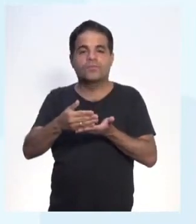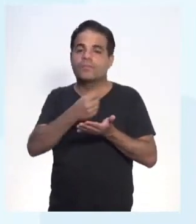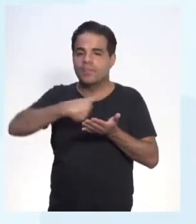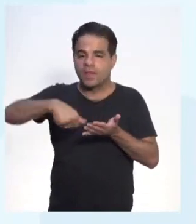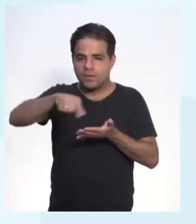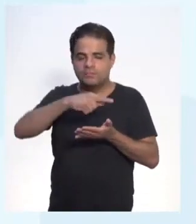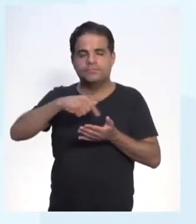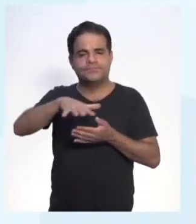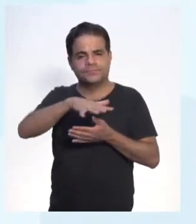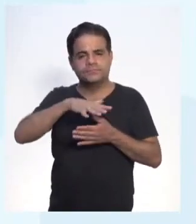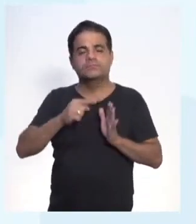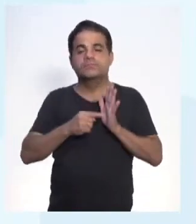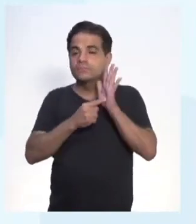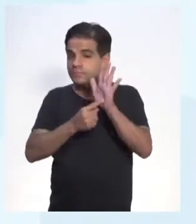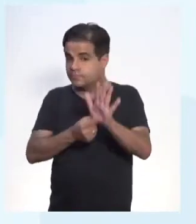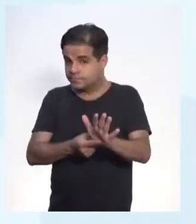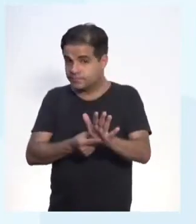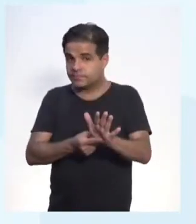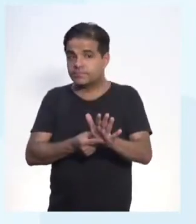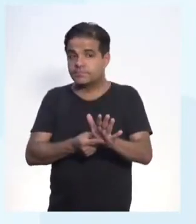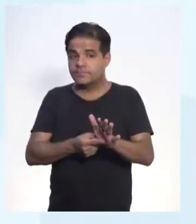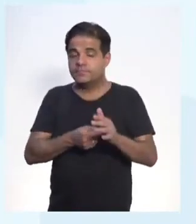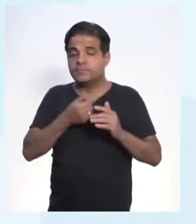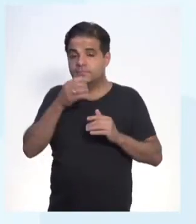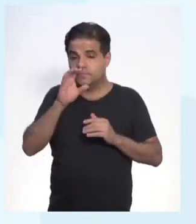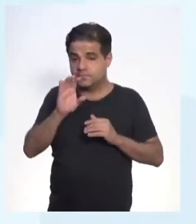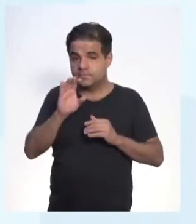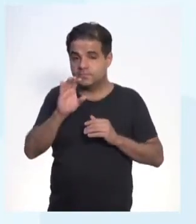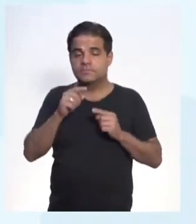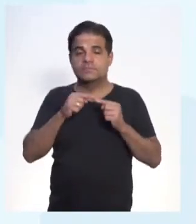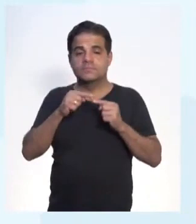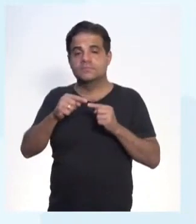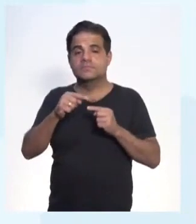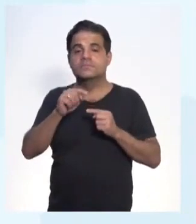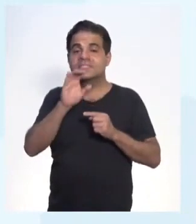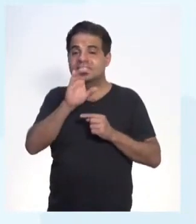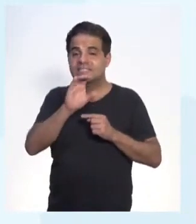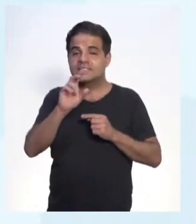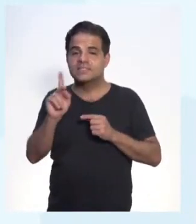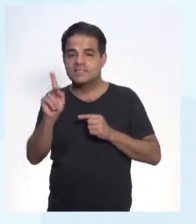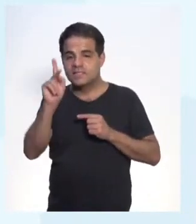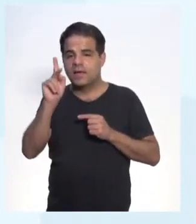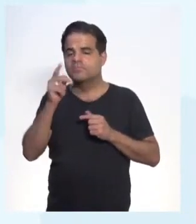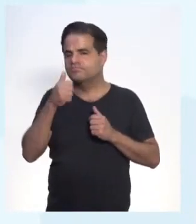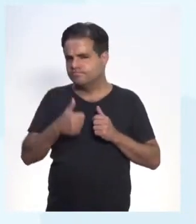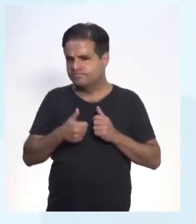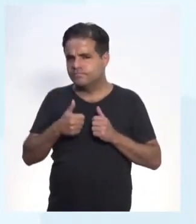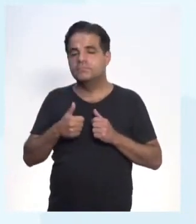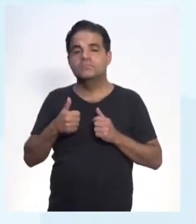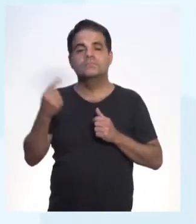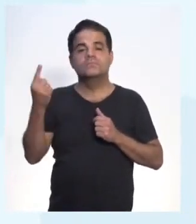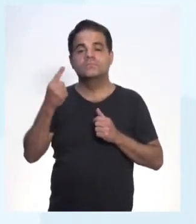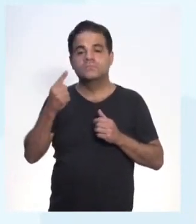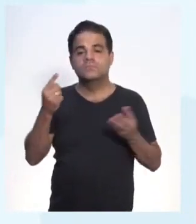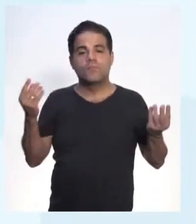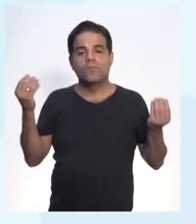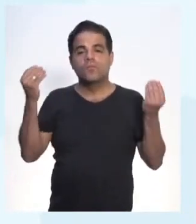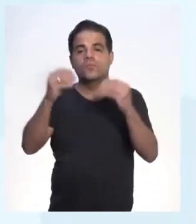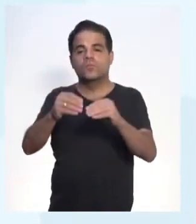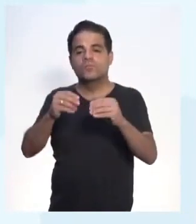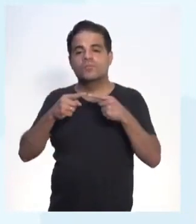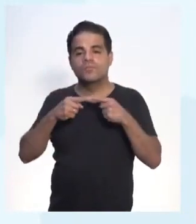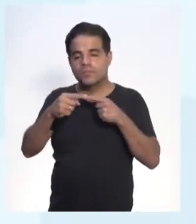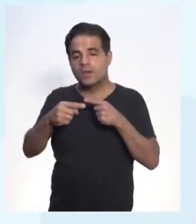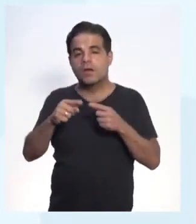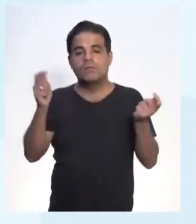nosso espaço amostral com C e K, ok? Muito bem. Então, no primeiro lançamento, eu